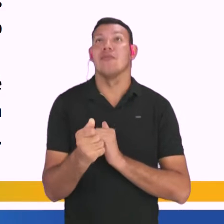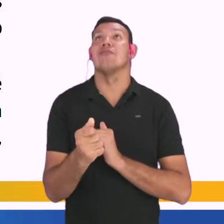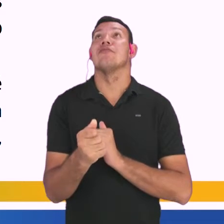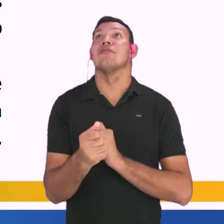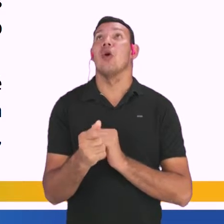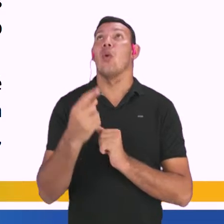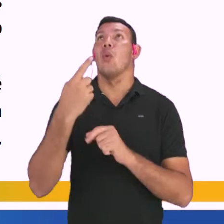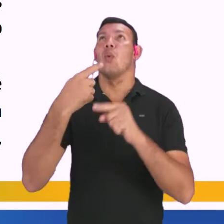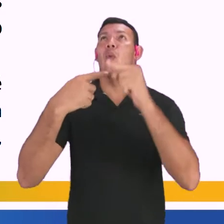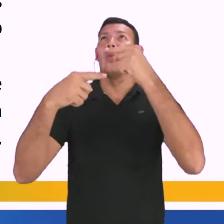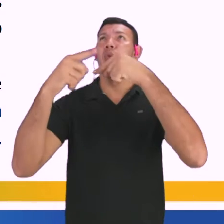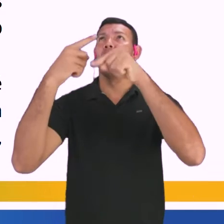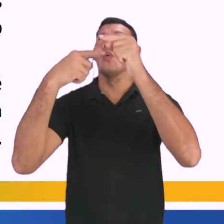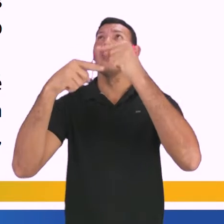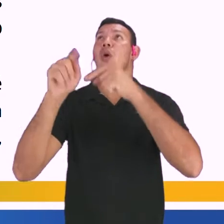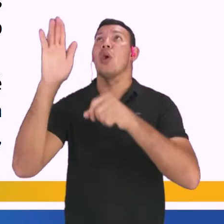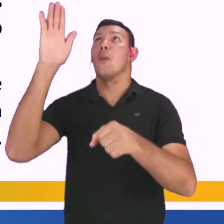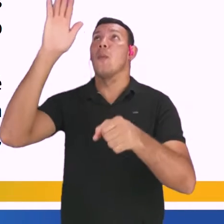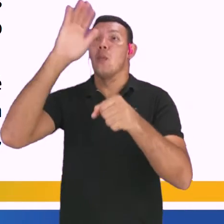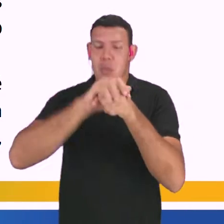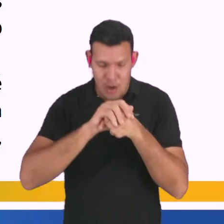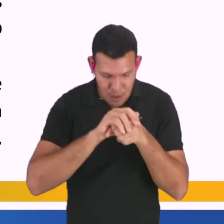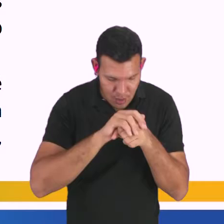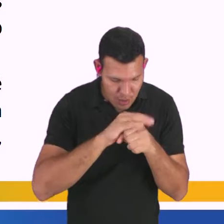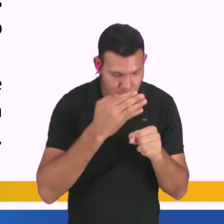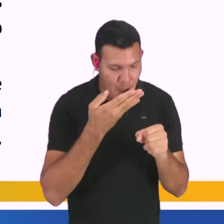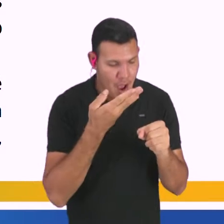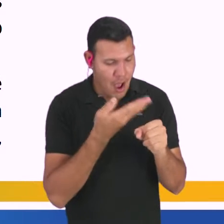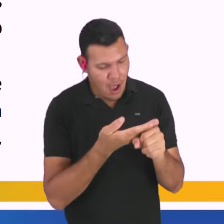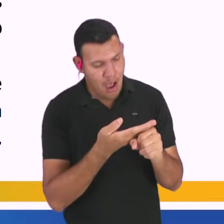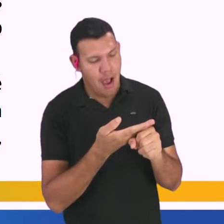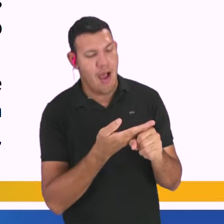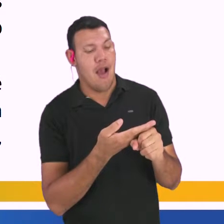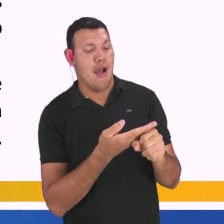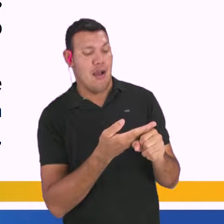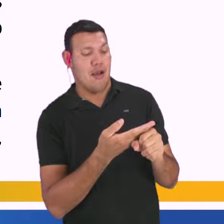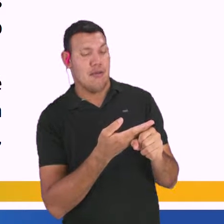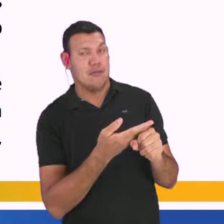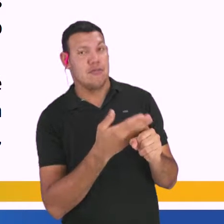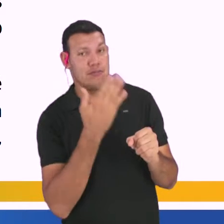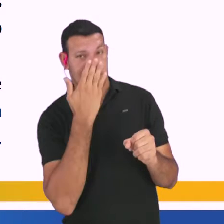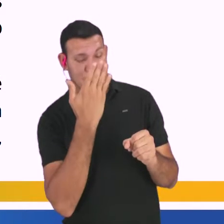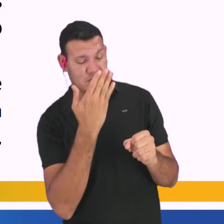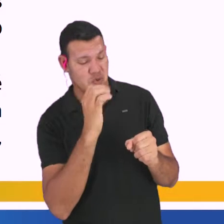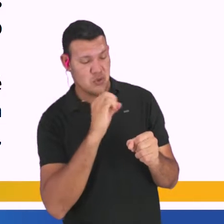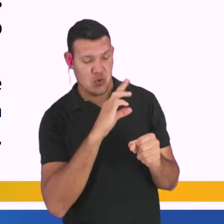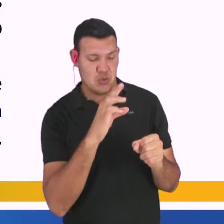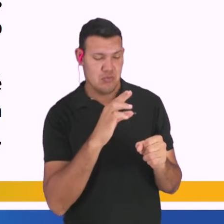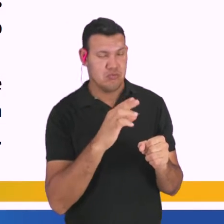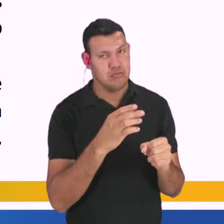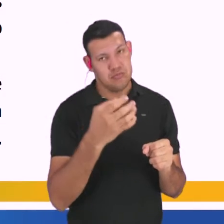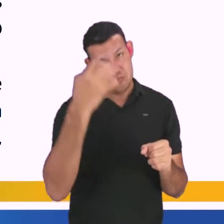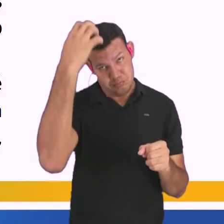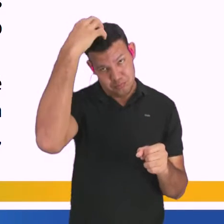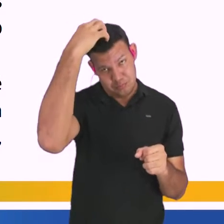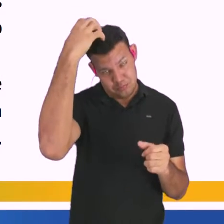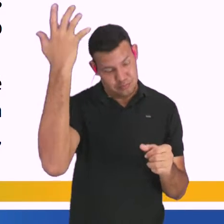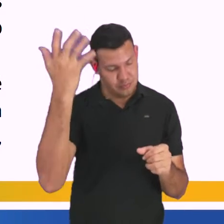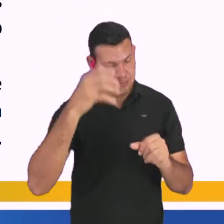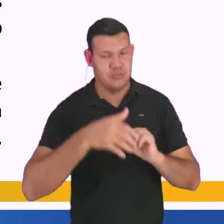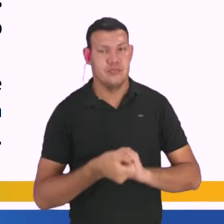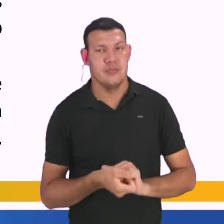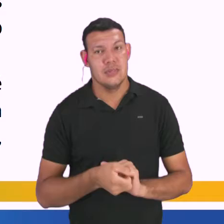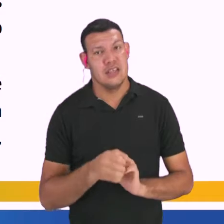ela só tem duas pontos que pode acontecer ou ela vai ser Cara ou Coroa